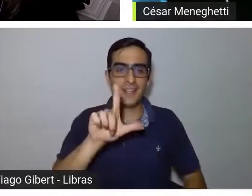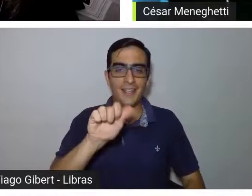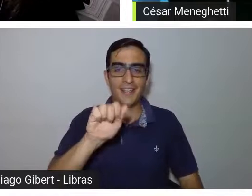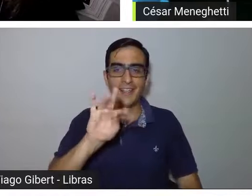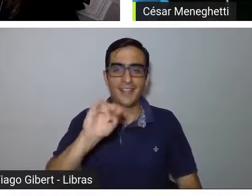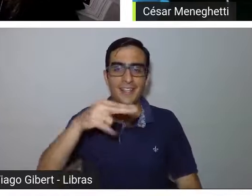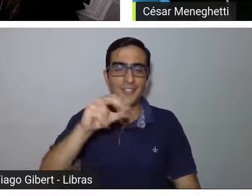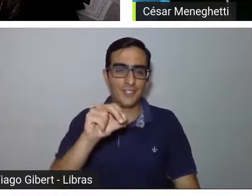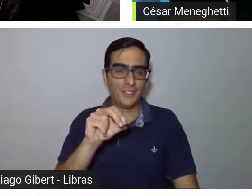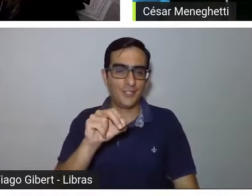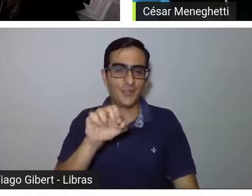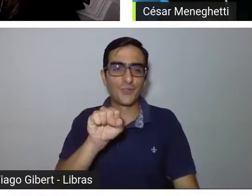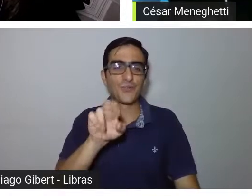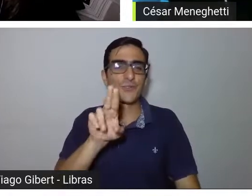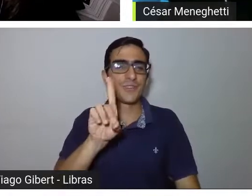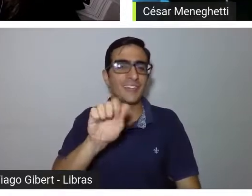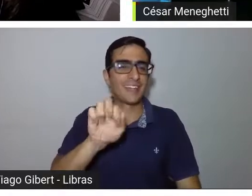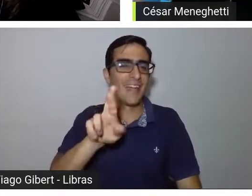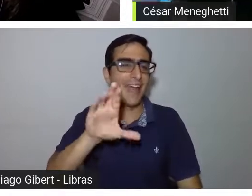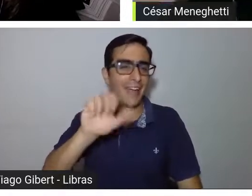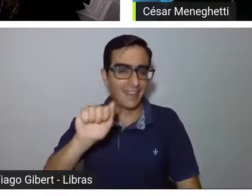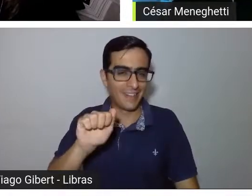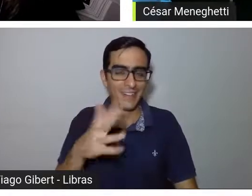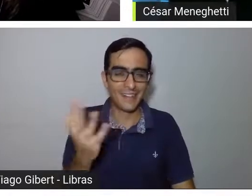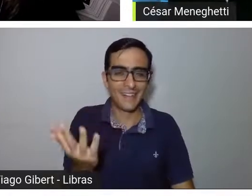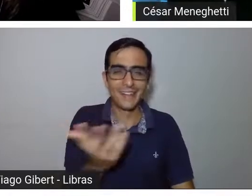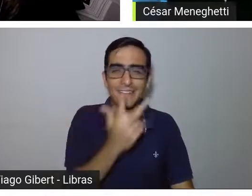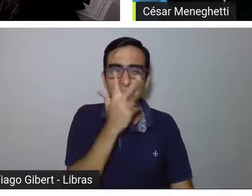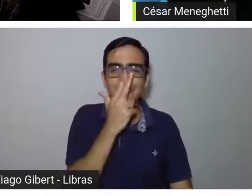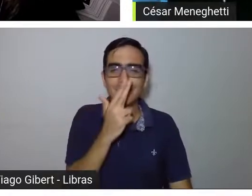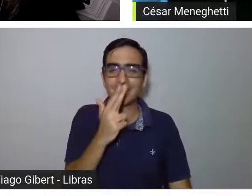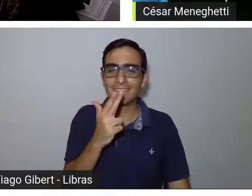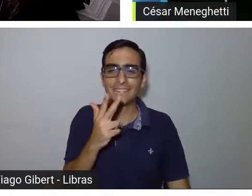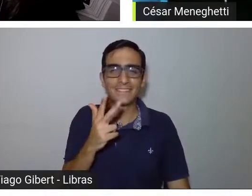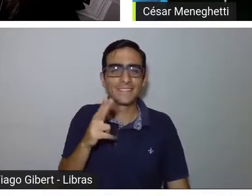sudaca, uma coisa assim. Então, essa coisa que eu